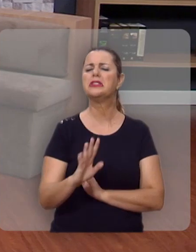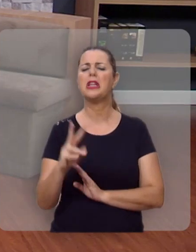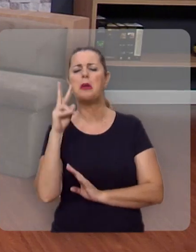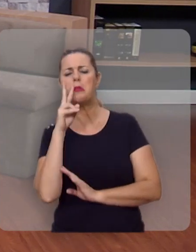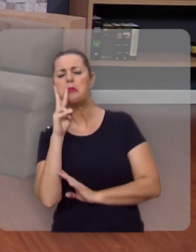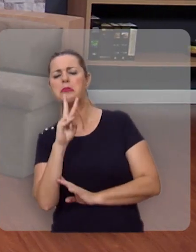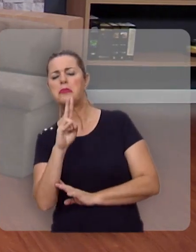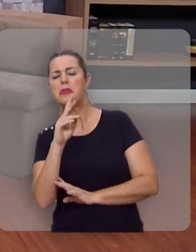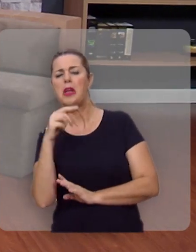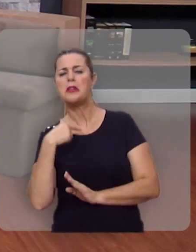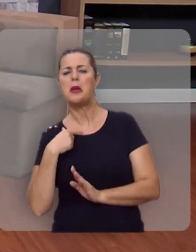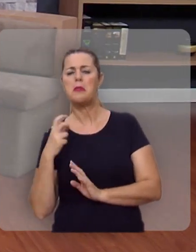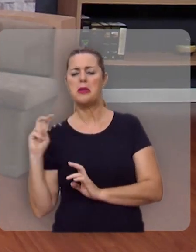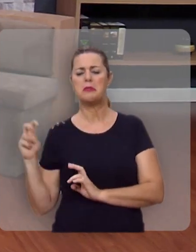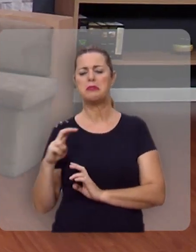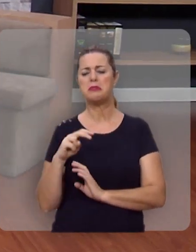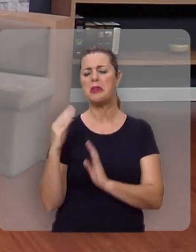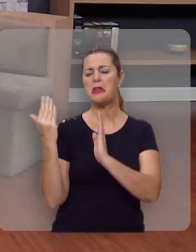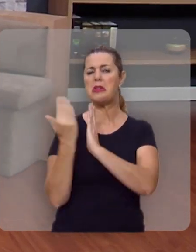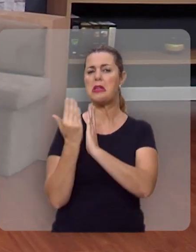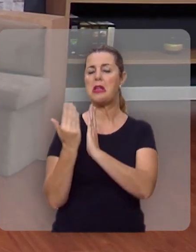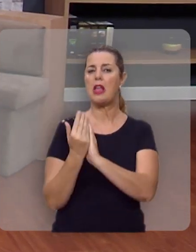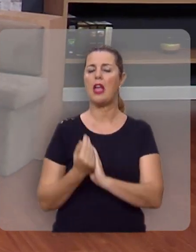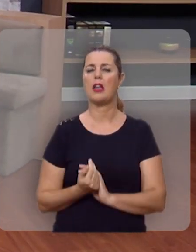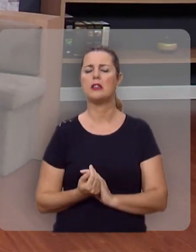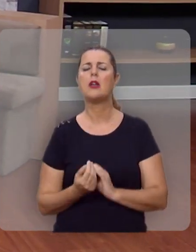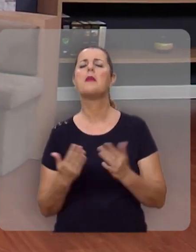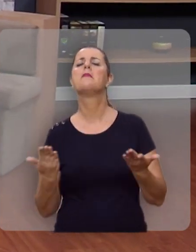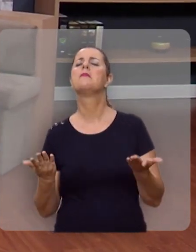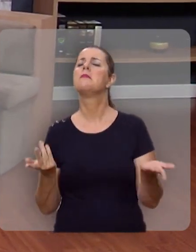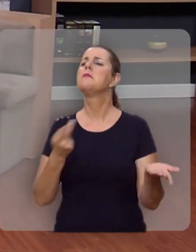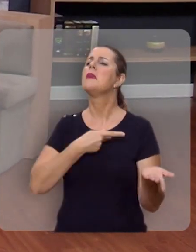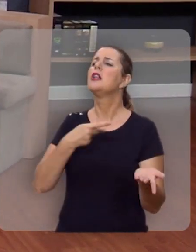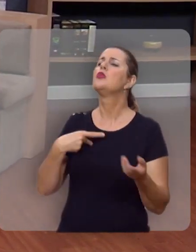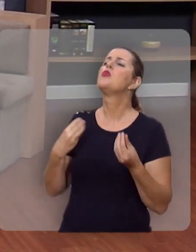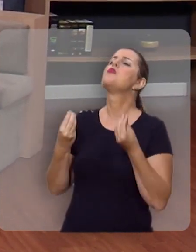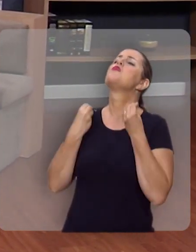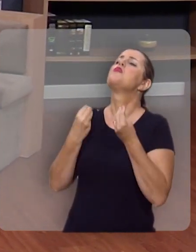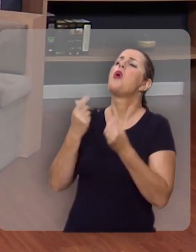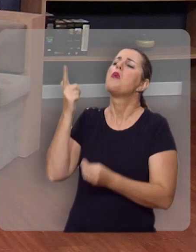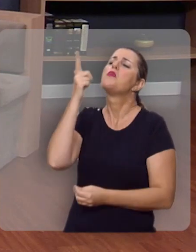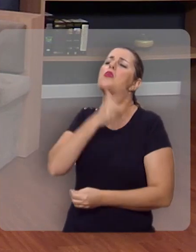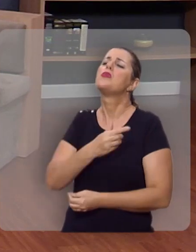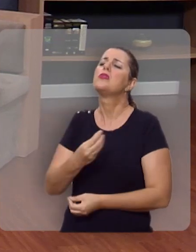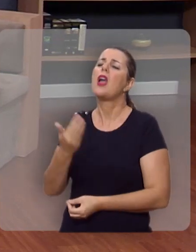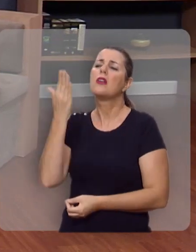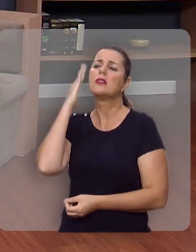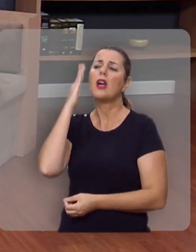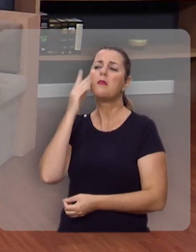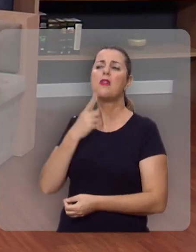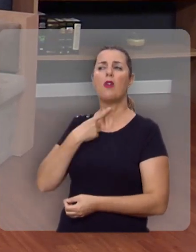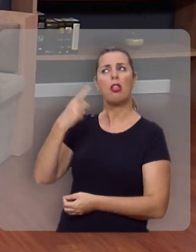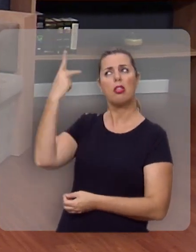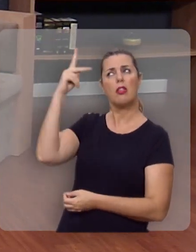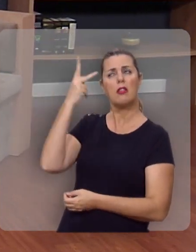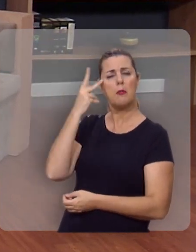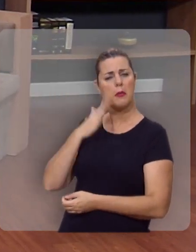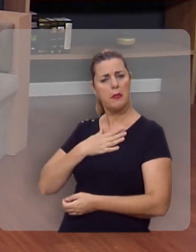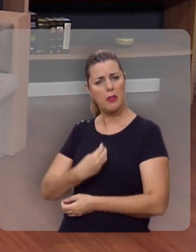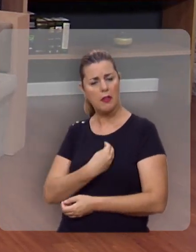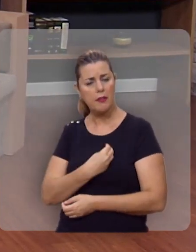mais ouço na minha caminhada cristã é esta: pastor, como eu posso saber qual a vontade de Deus para a minha